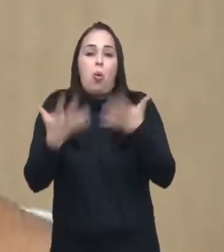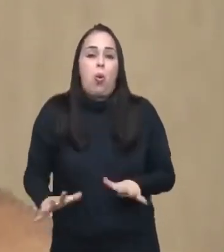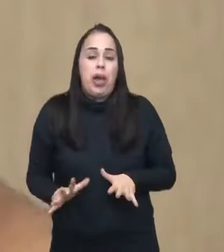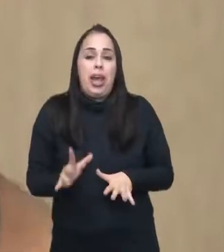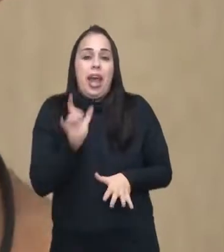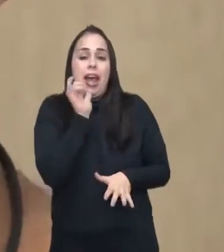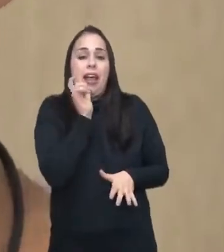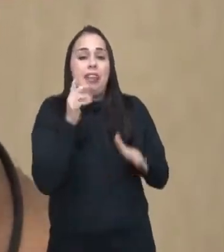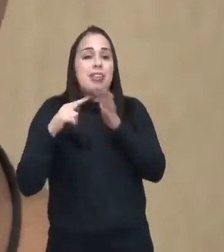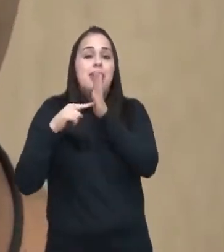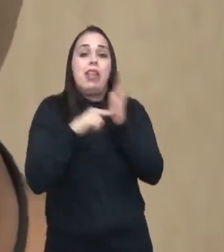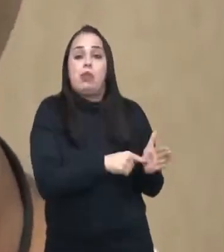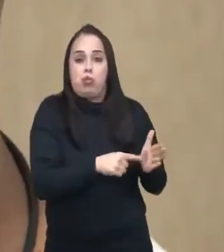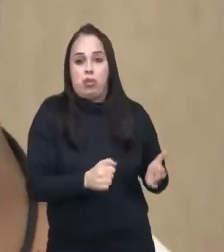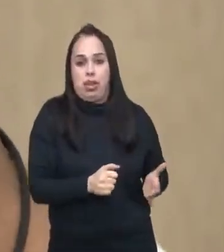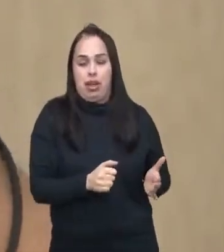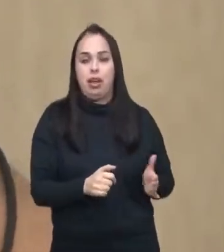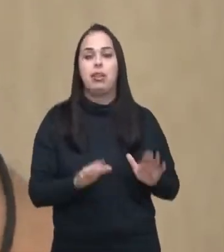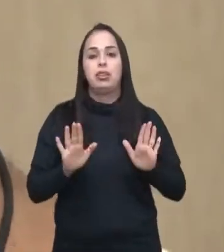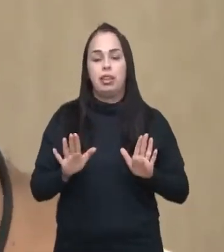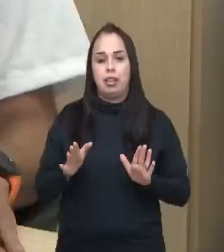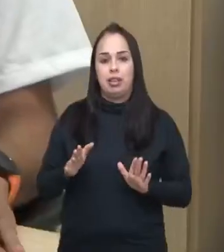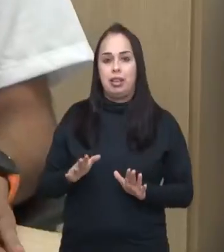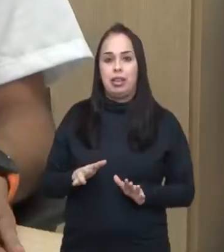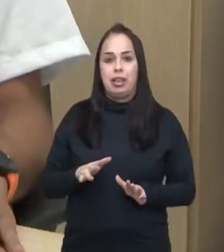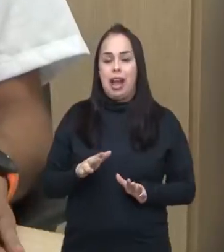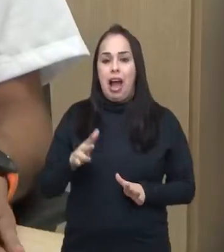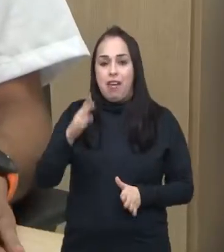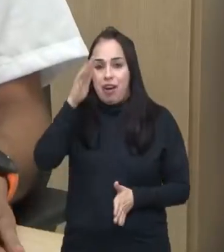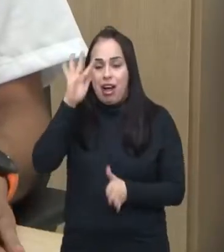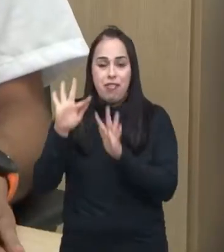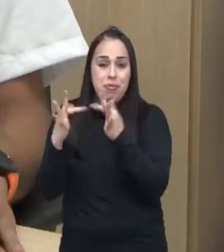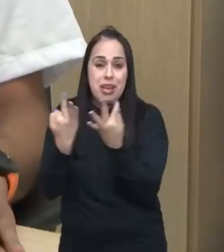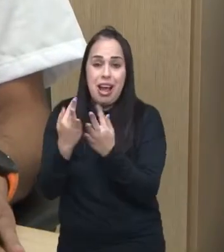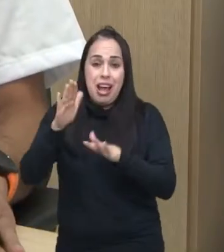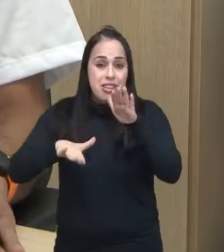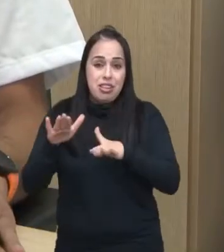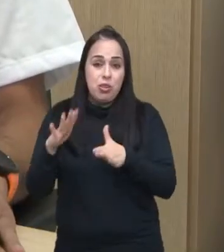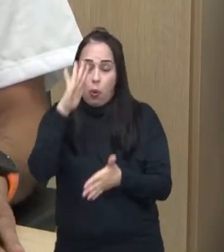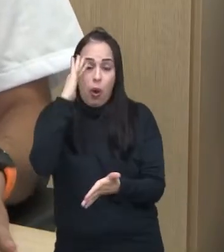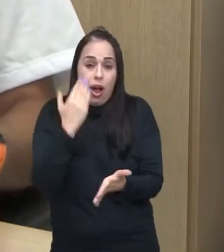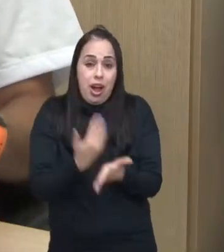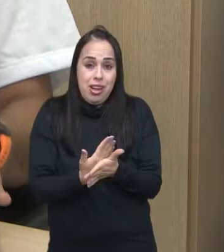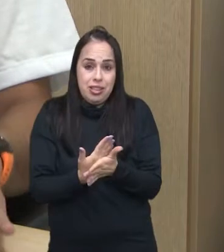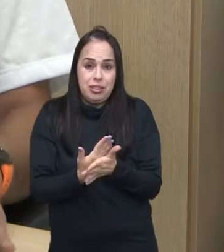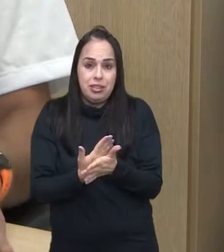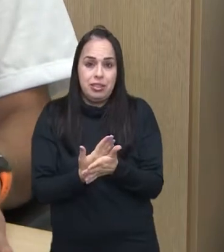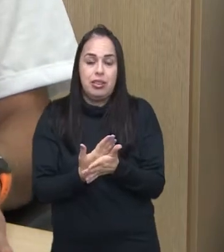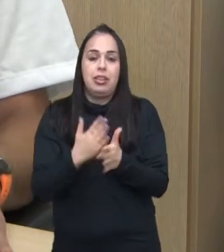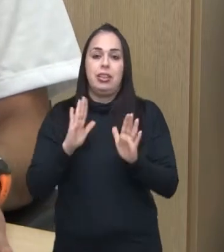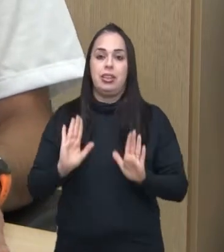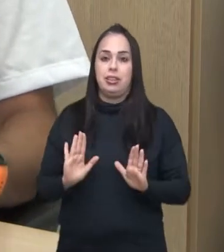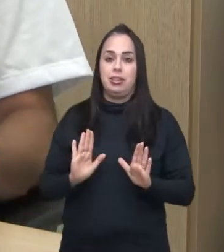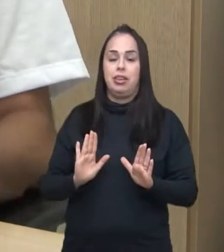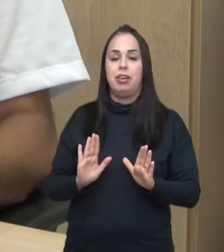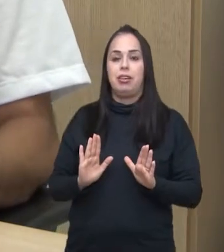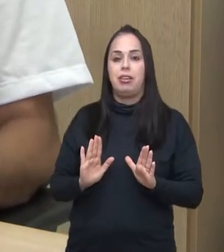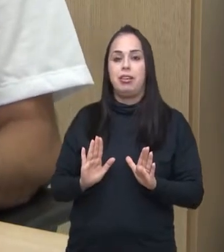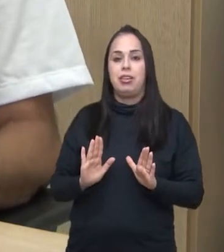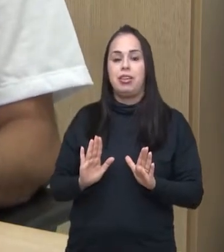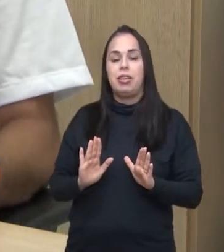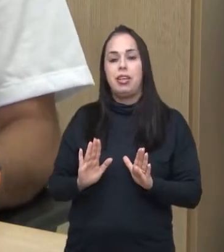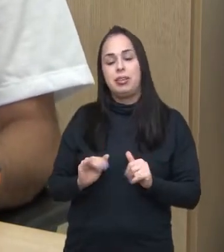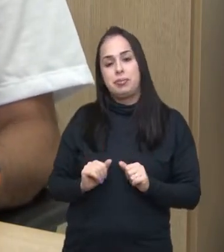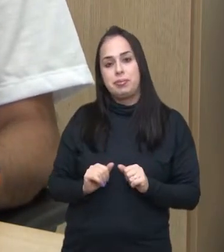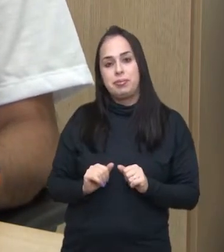nas palavras dos jovens quando a denúncia é feita. Não acontecendo e a família não acreditando, aí o serviço, né, da assistência,